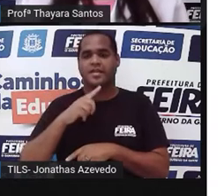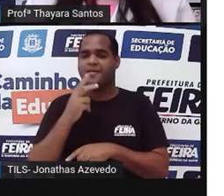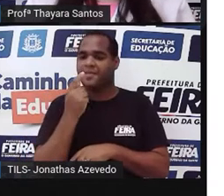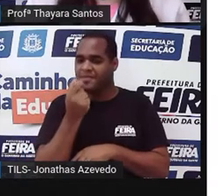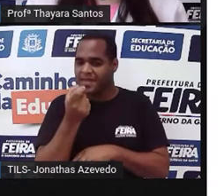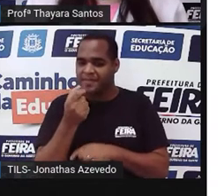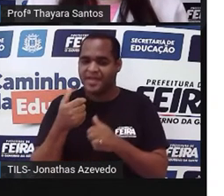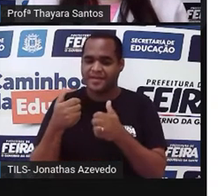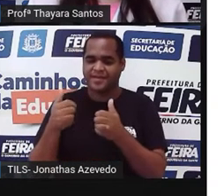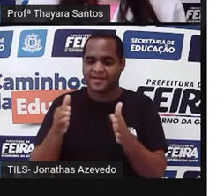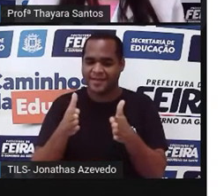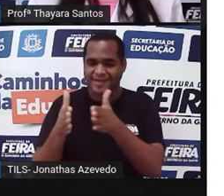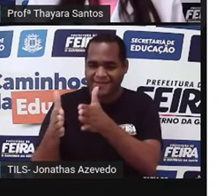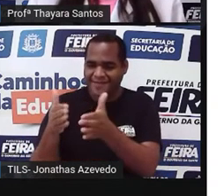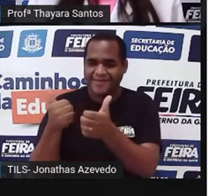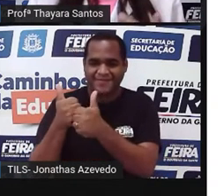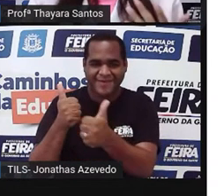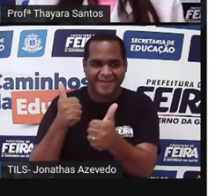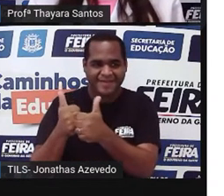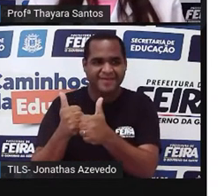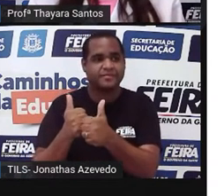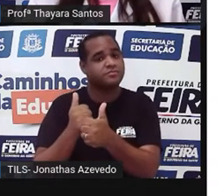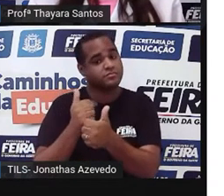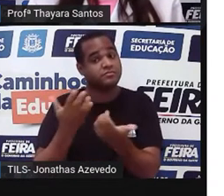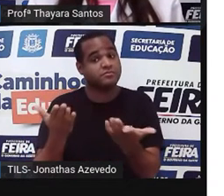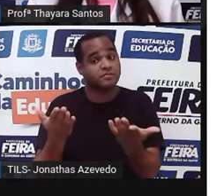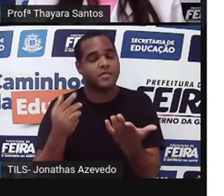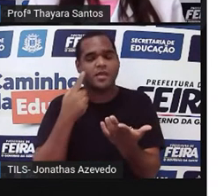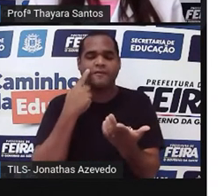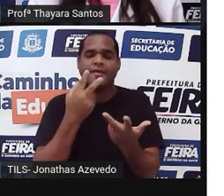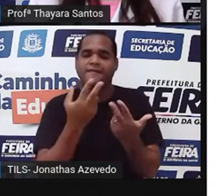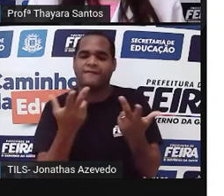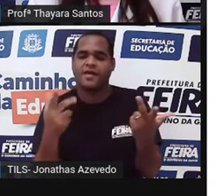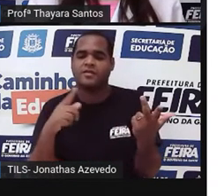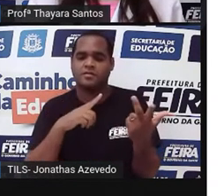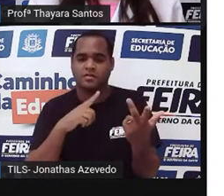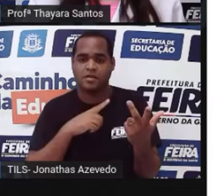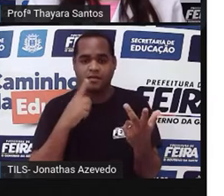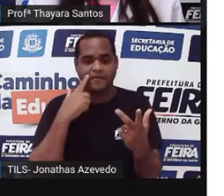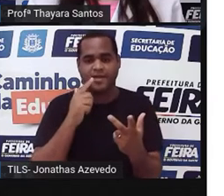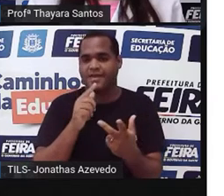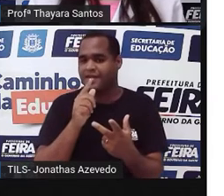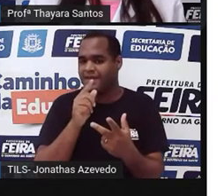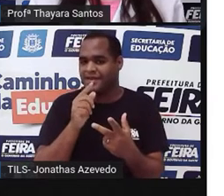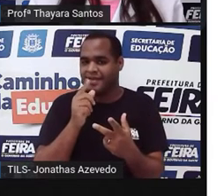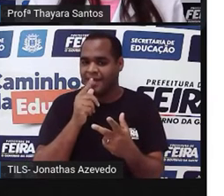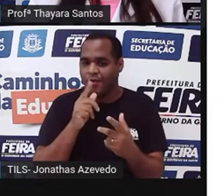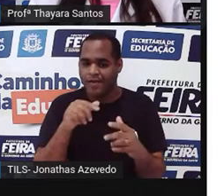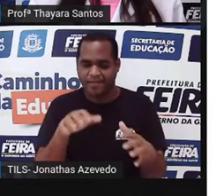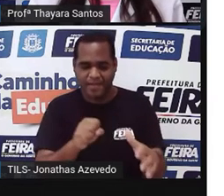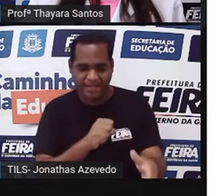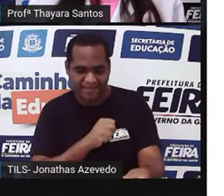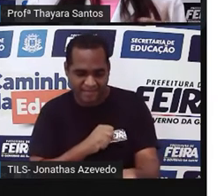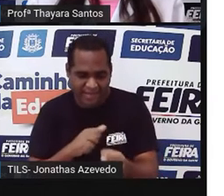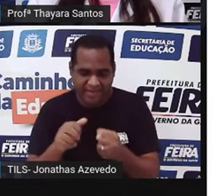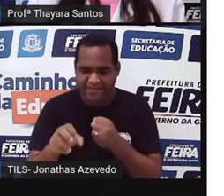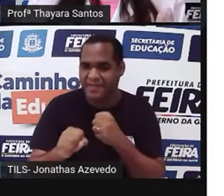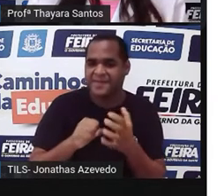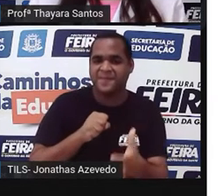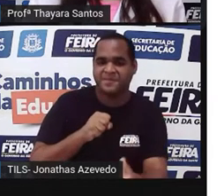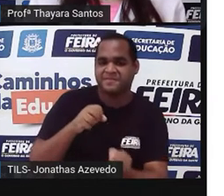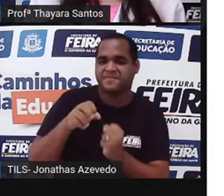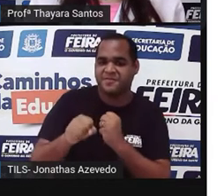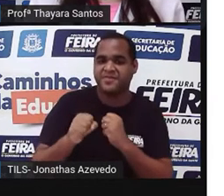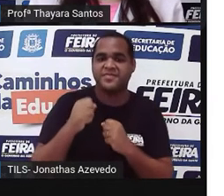rios. Ou deveria estar. Muitas vezes a gente vê as pessoas removendo aquela vegetação da beira